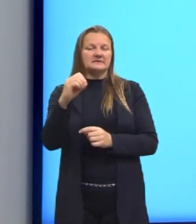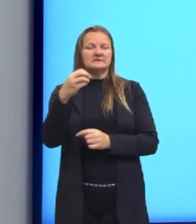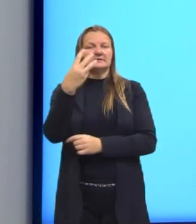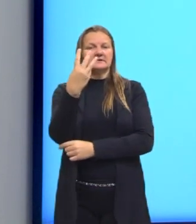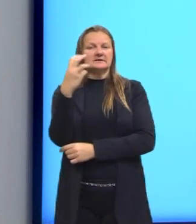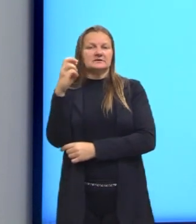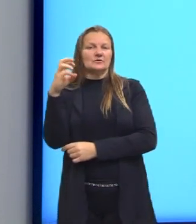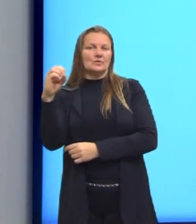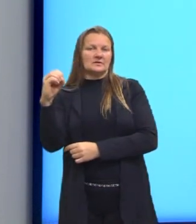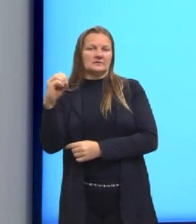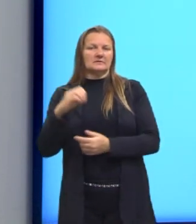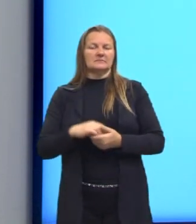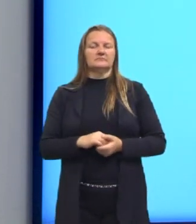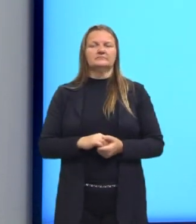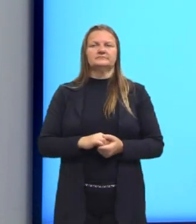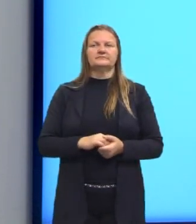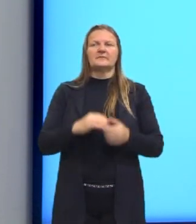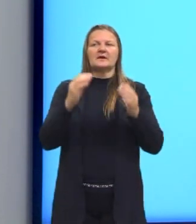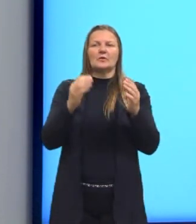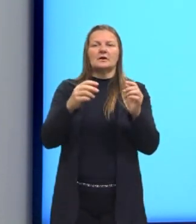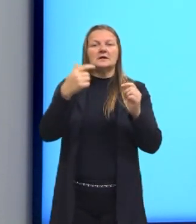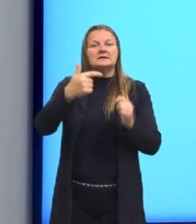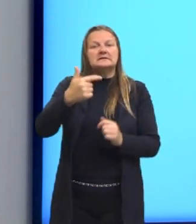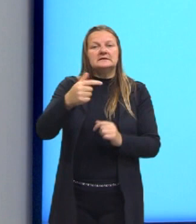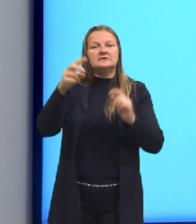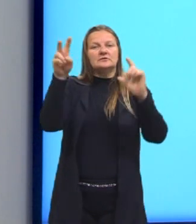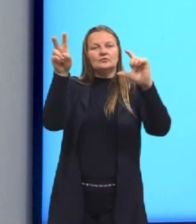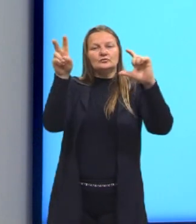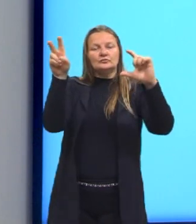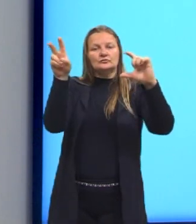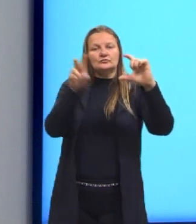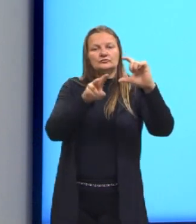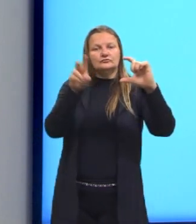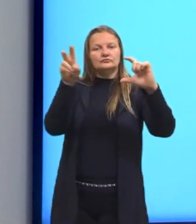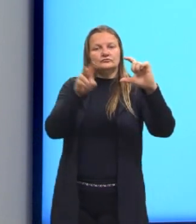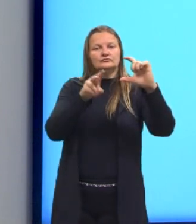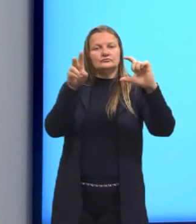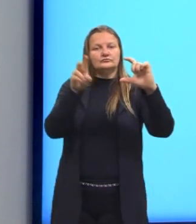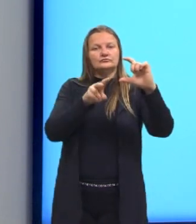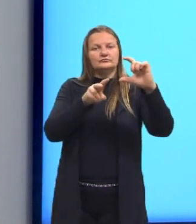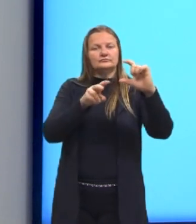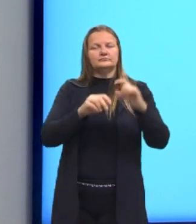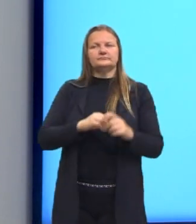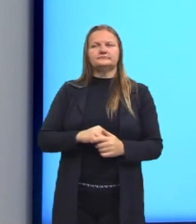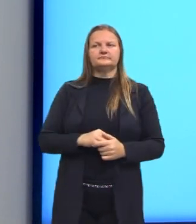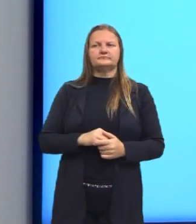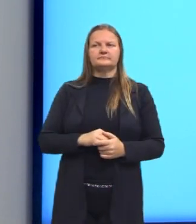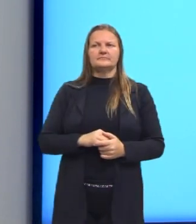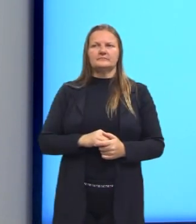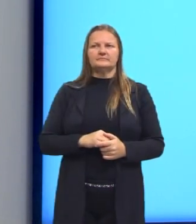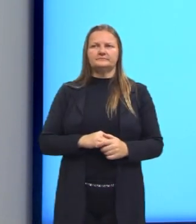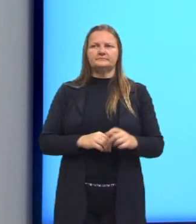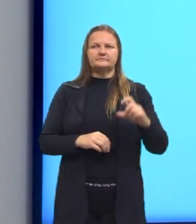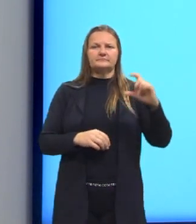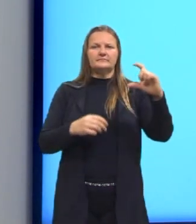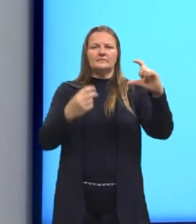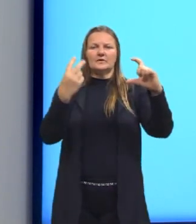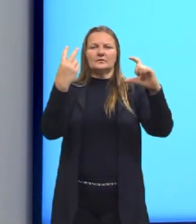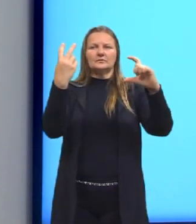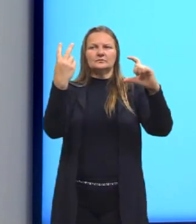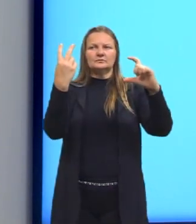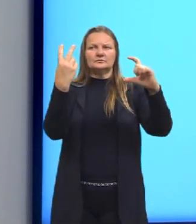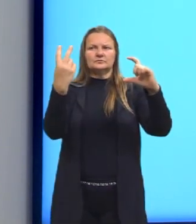350. Ok. Agora, vamos para a segunda diagonal secundária. Então,